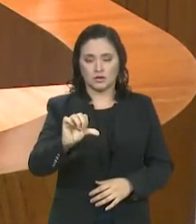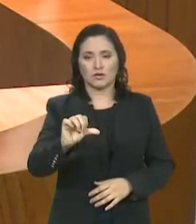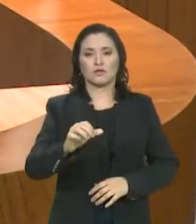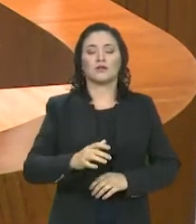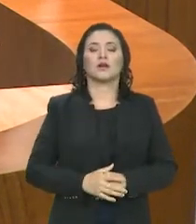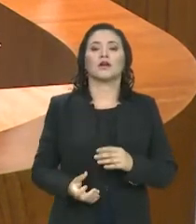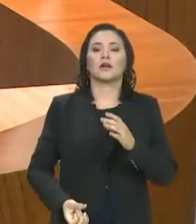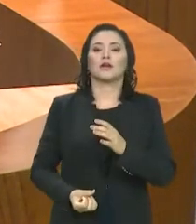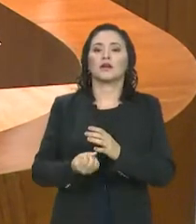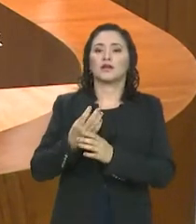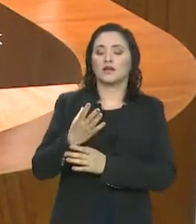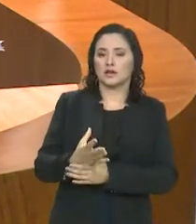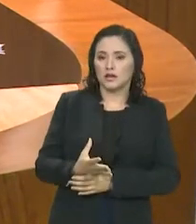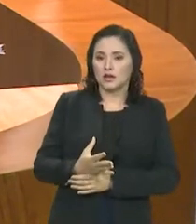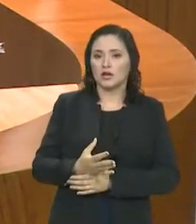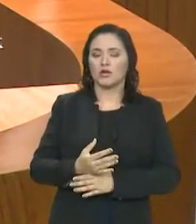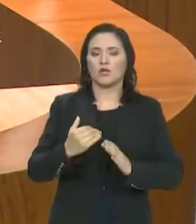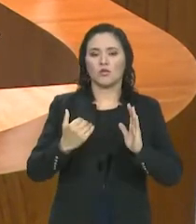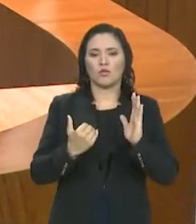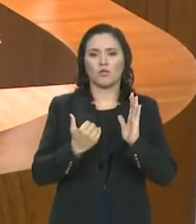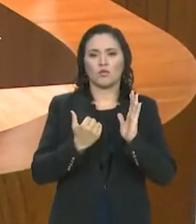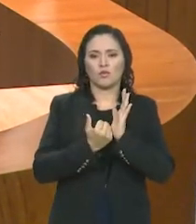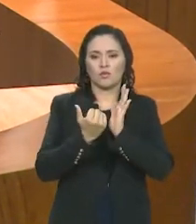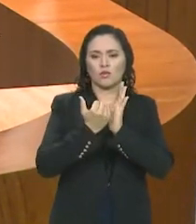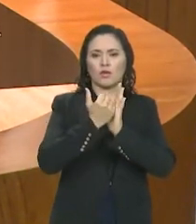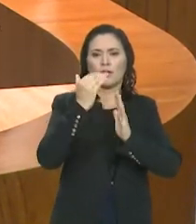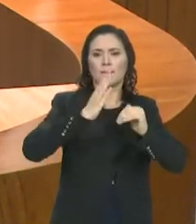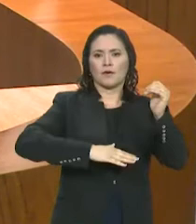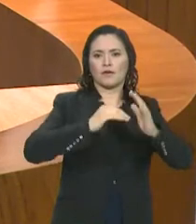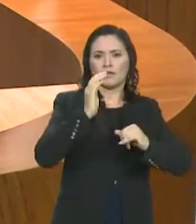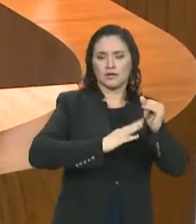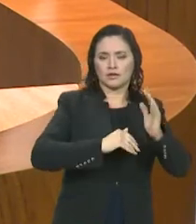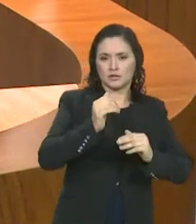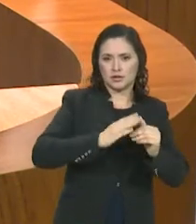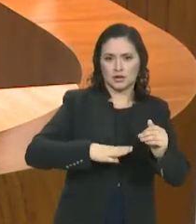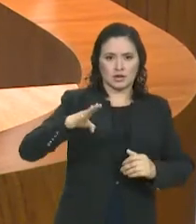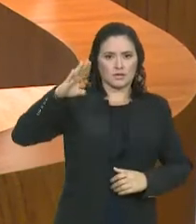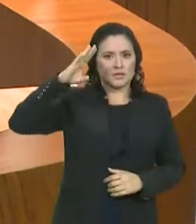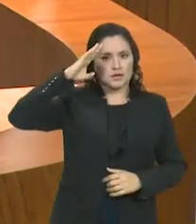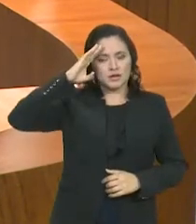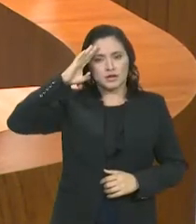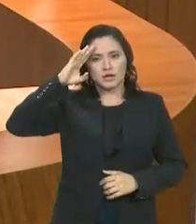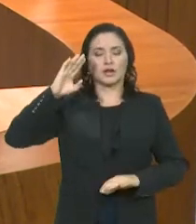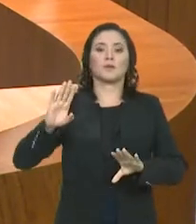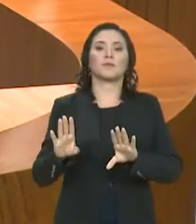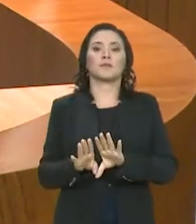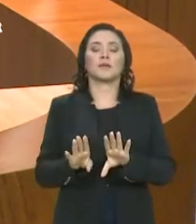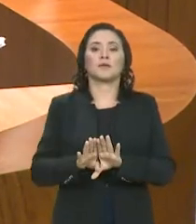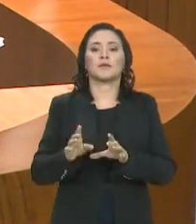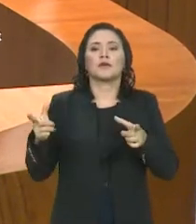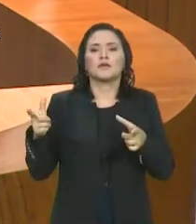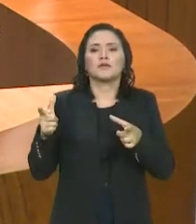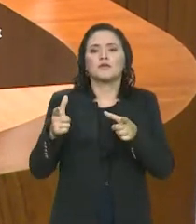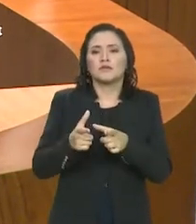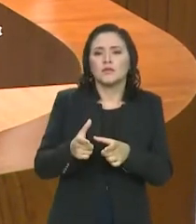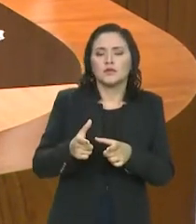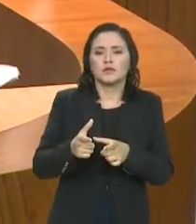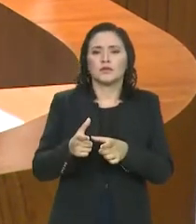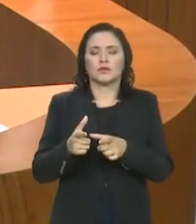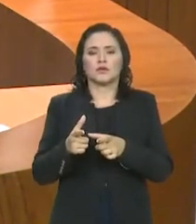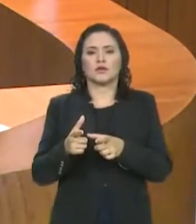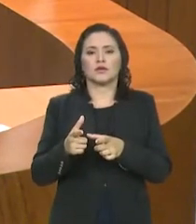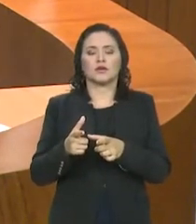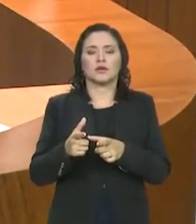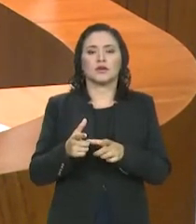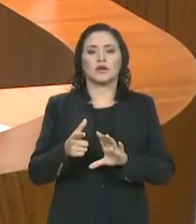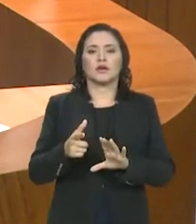de proteção social dos militares, que diz respeito ao cumprimento da redução da alíquota de contribuição de